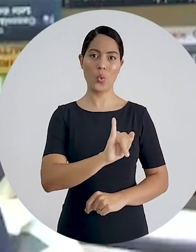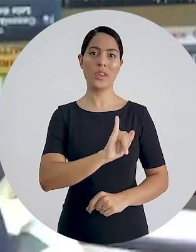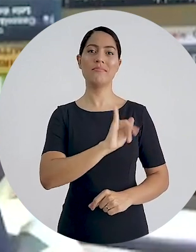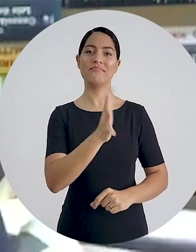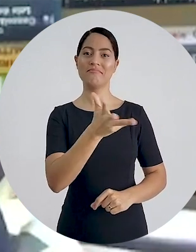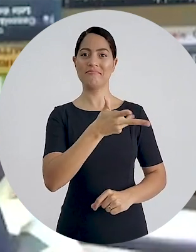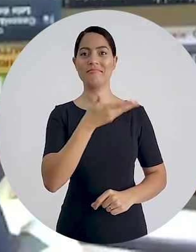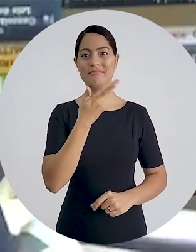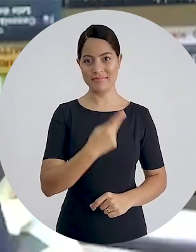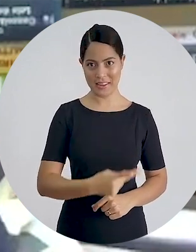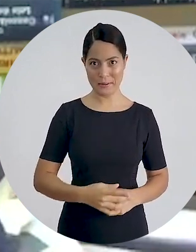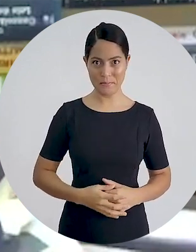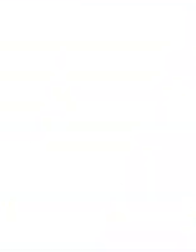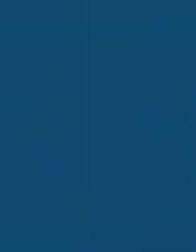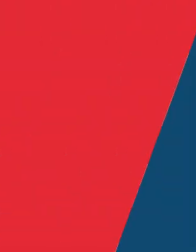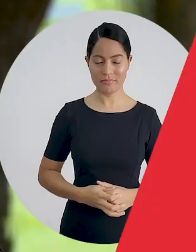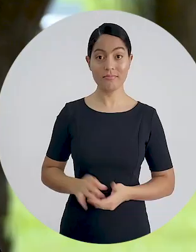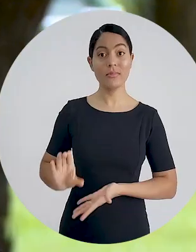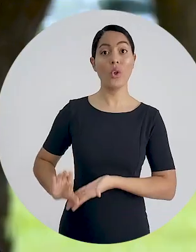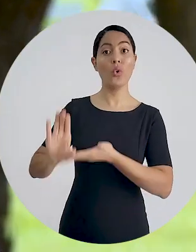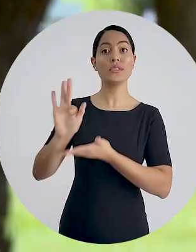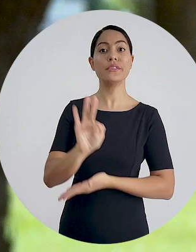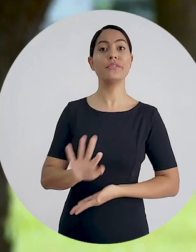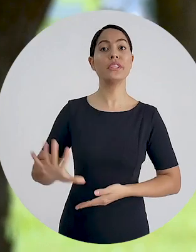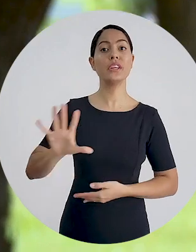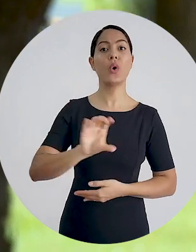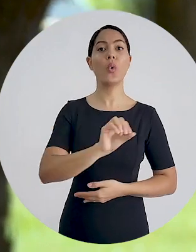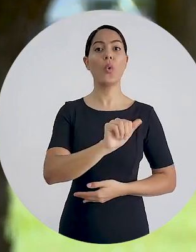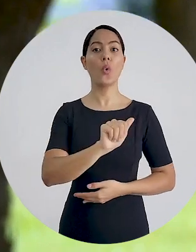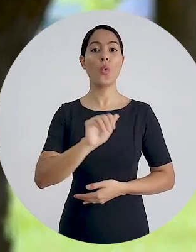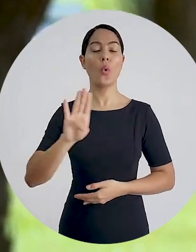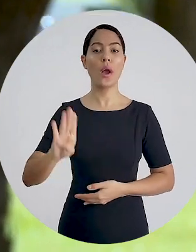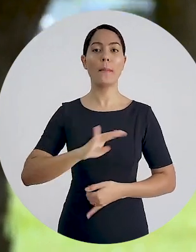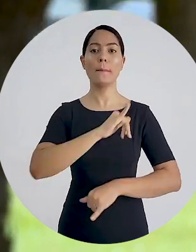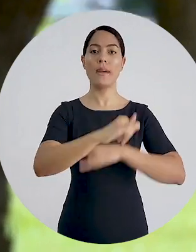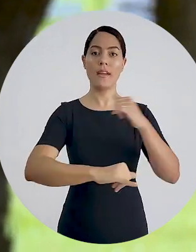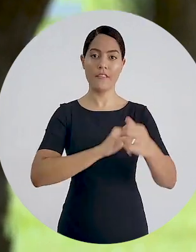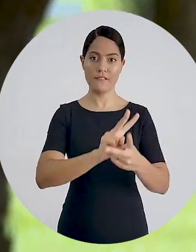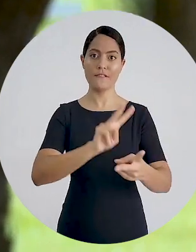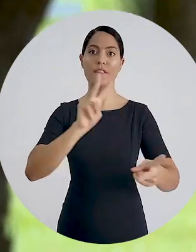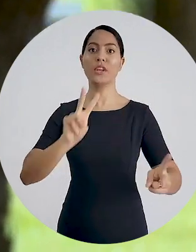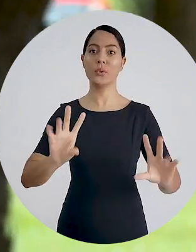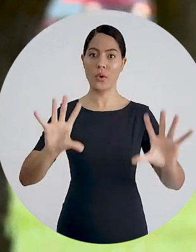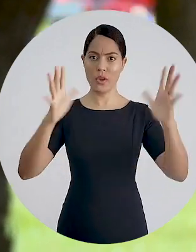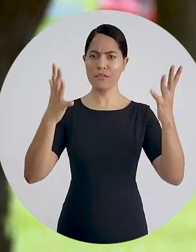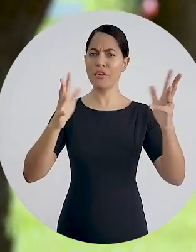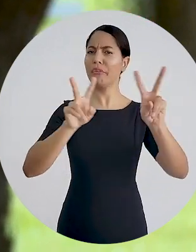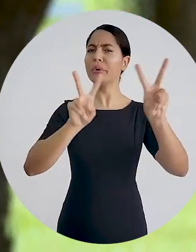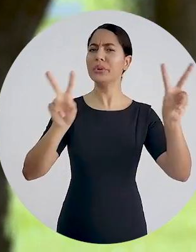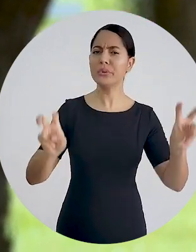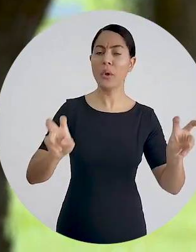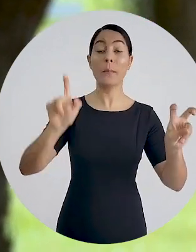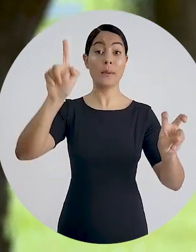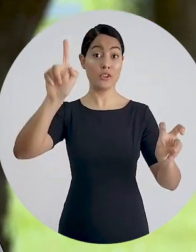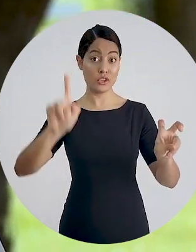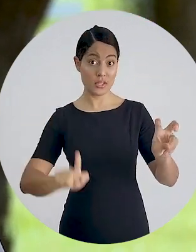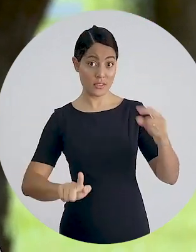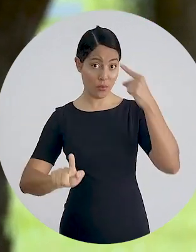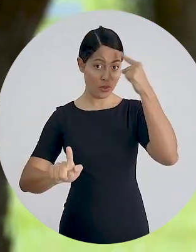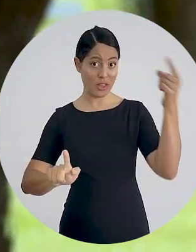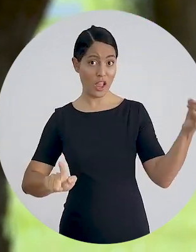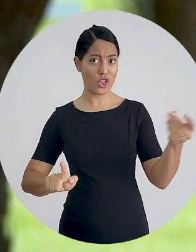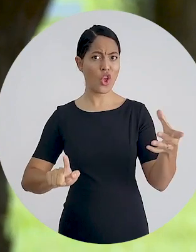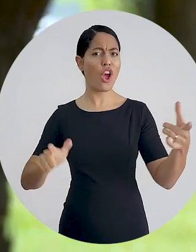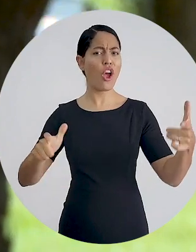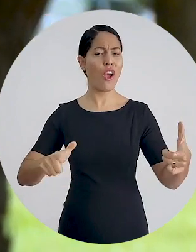do grande Rui Barbosa. O Conselho Federal da OAB realizou um evento virtual para apresentar ações e debater